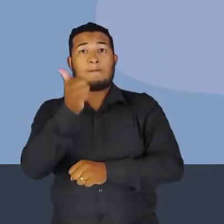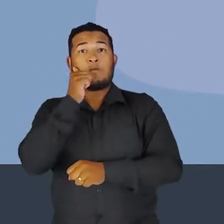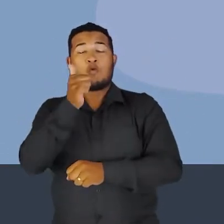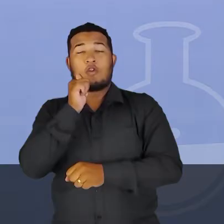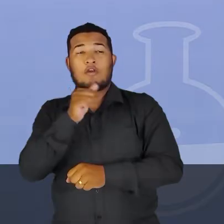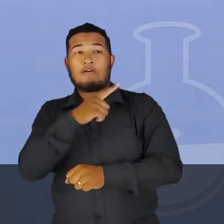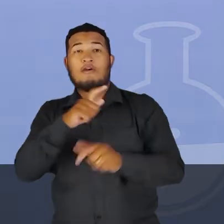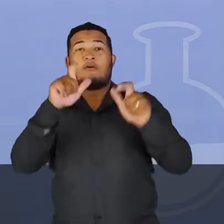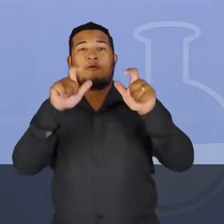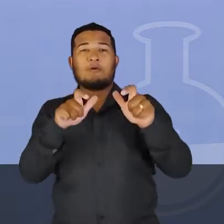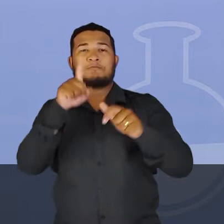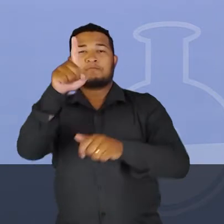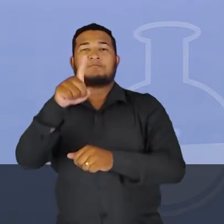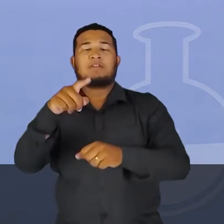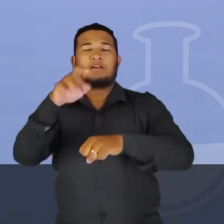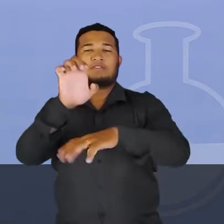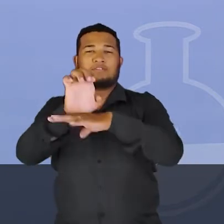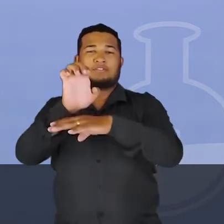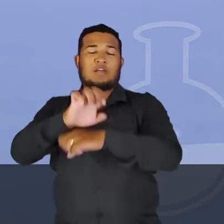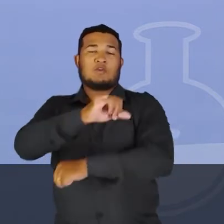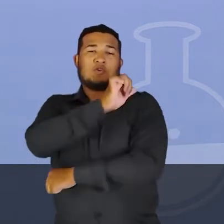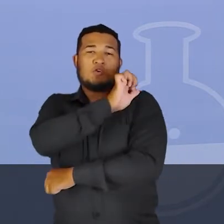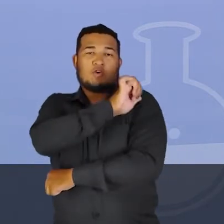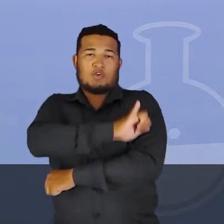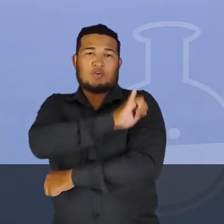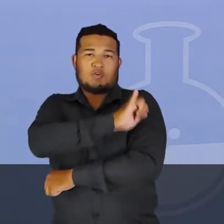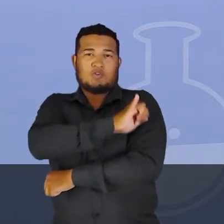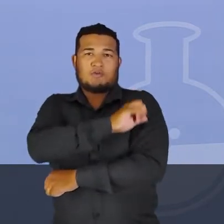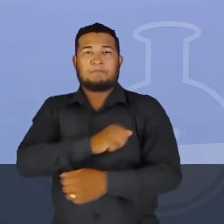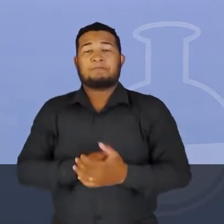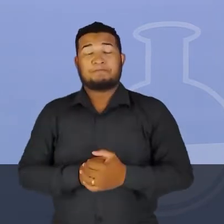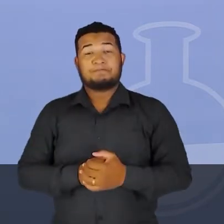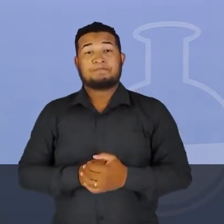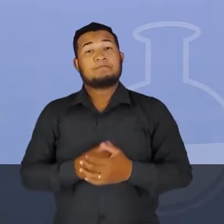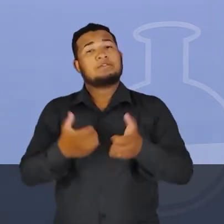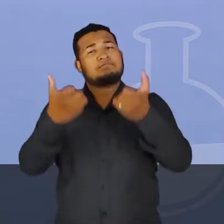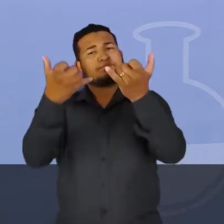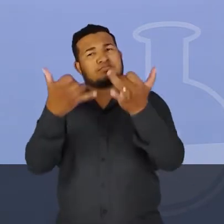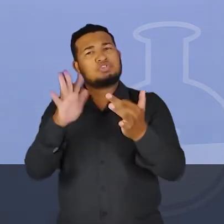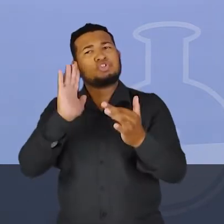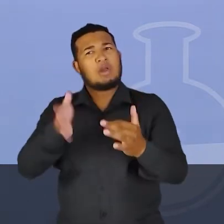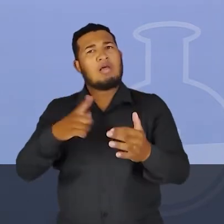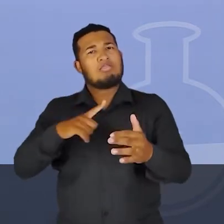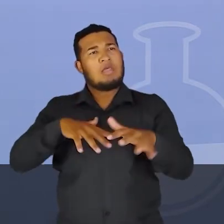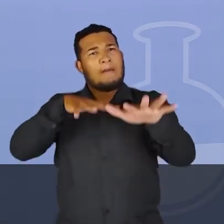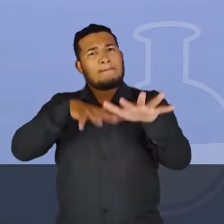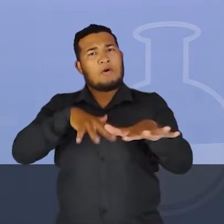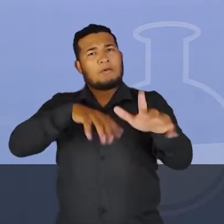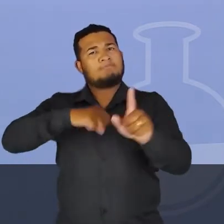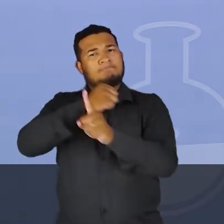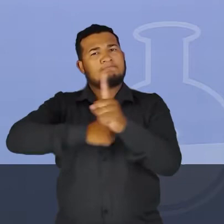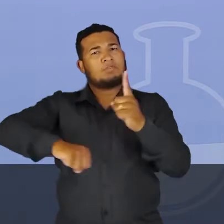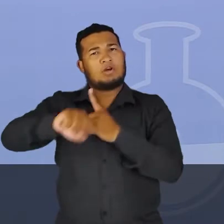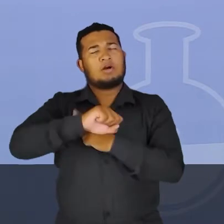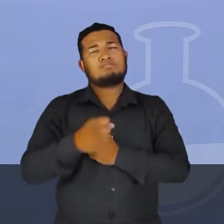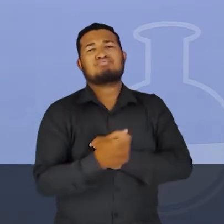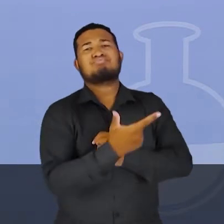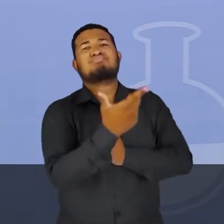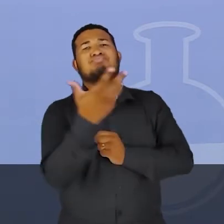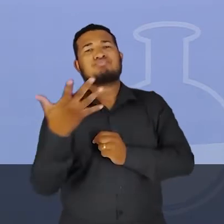de Janeiro, ok? Então, a gente está falando aqui de que existem diversos movimentos sociais, a gente